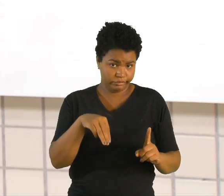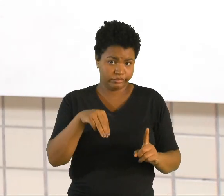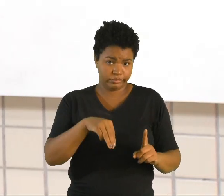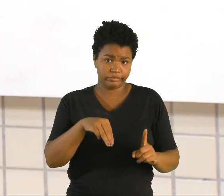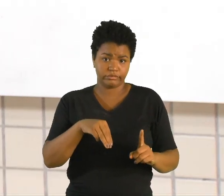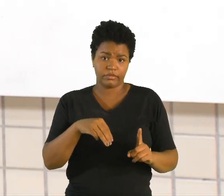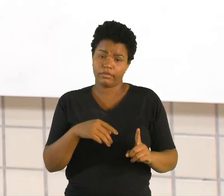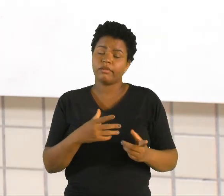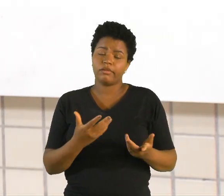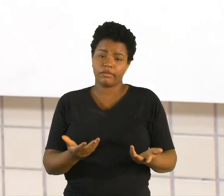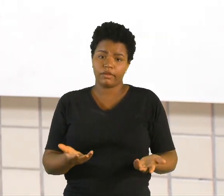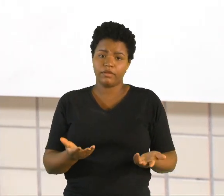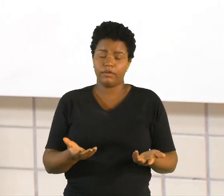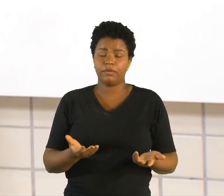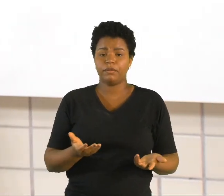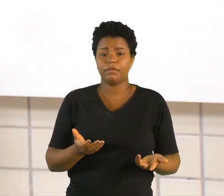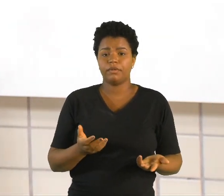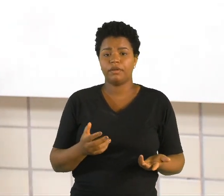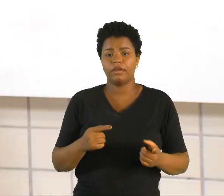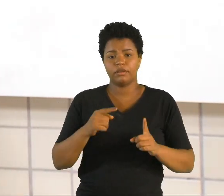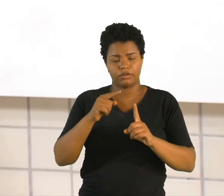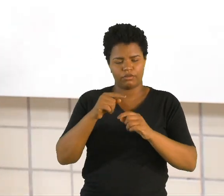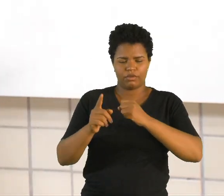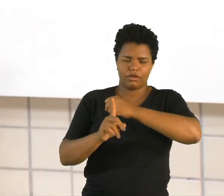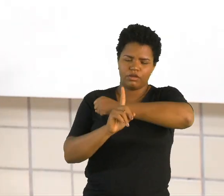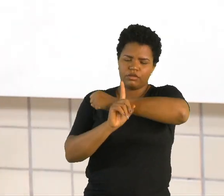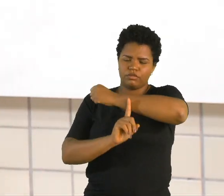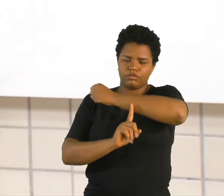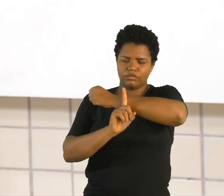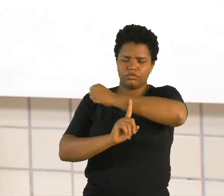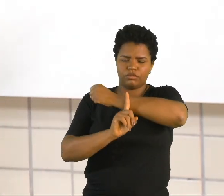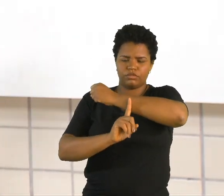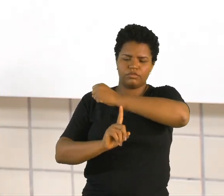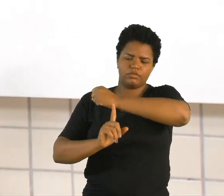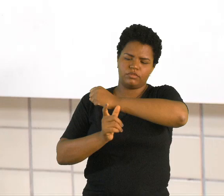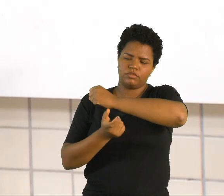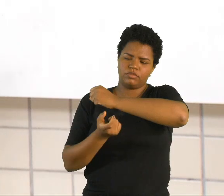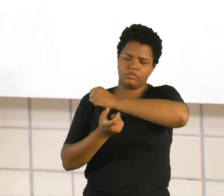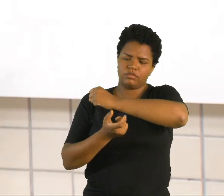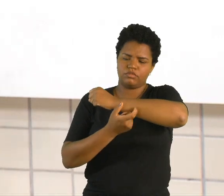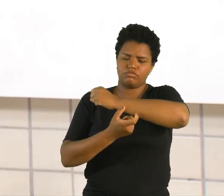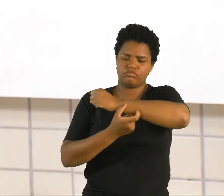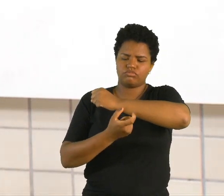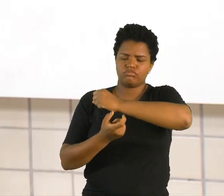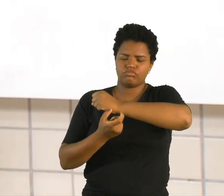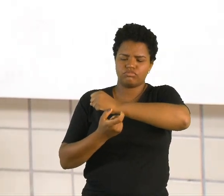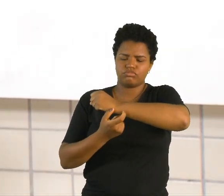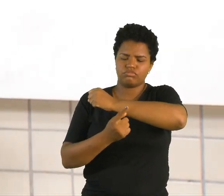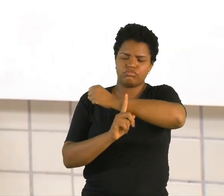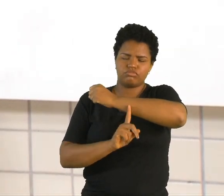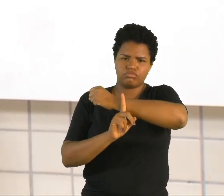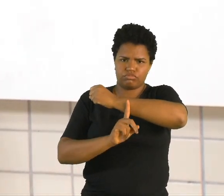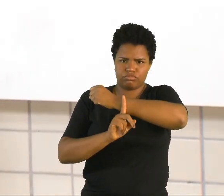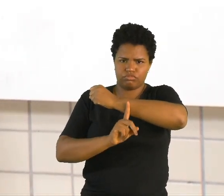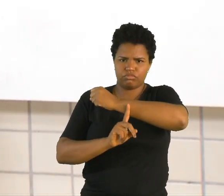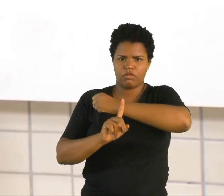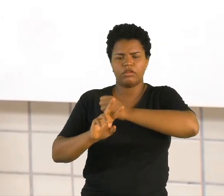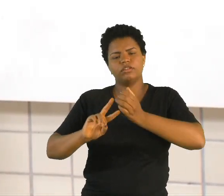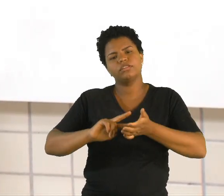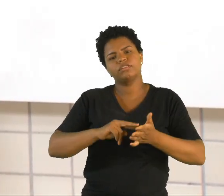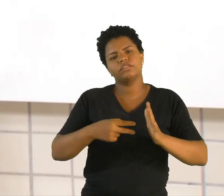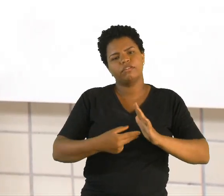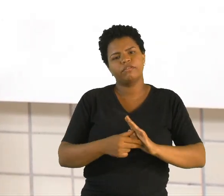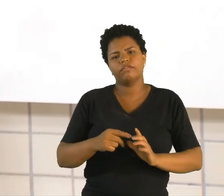meio centímetro. Então, aquele tracinho que fica entre um número e outro significa que ele é a metade